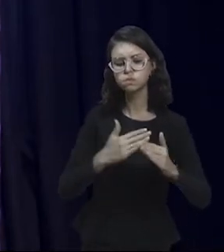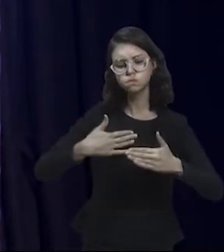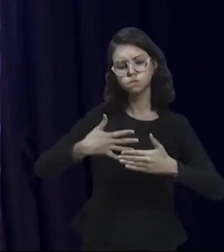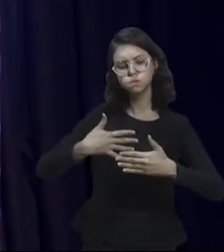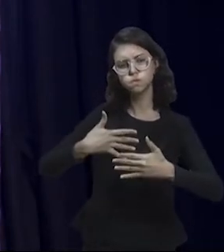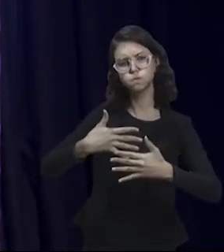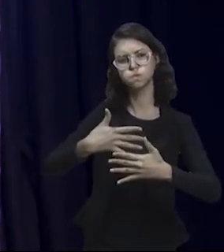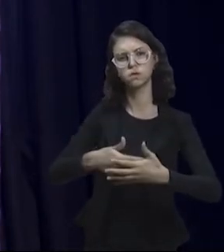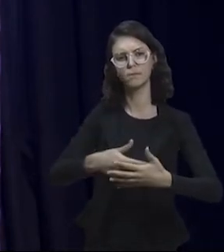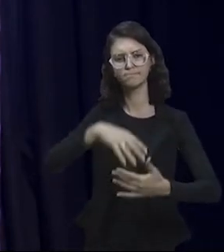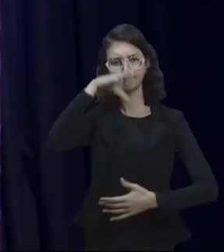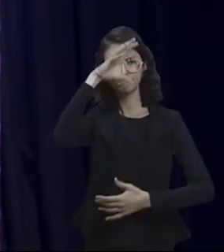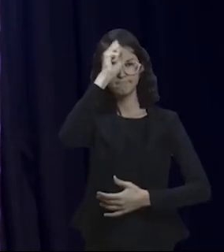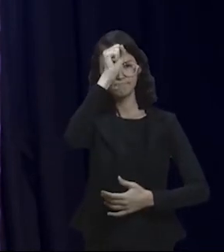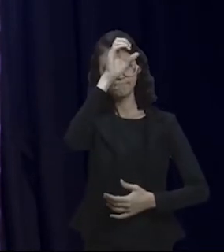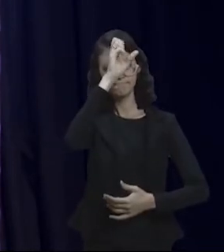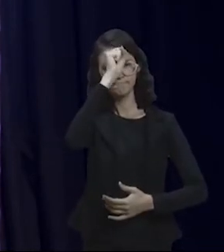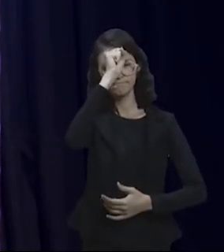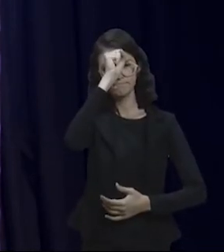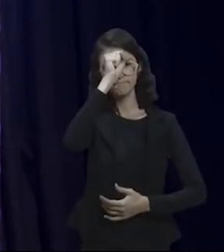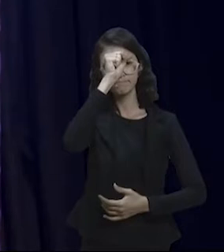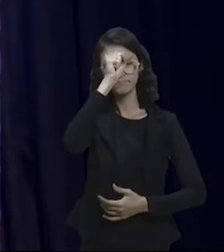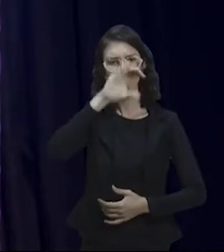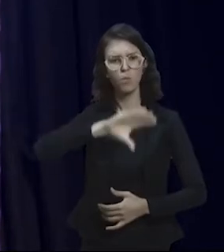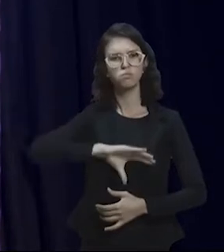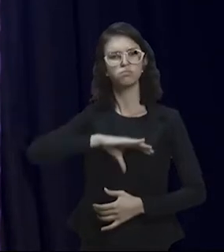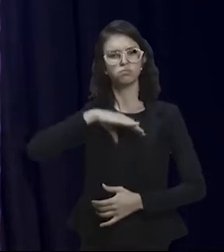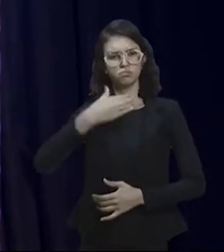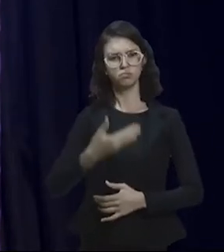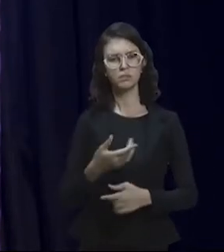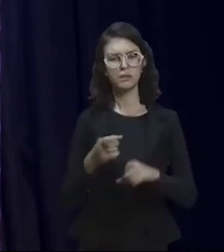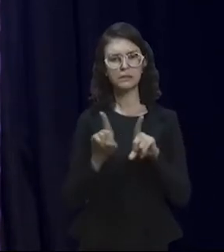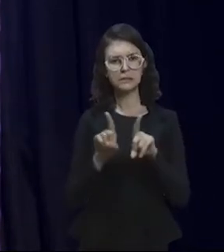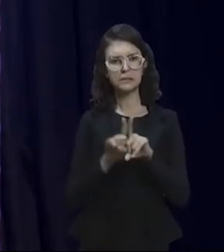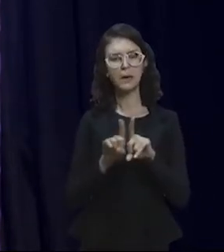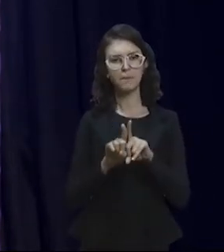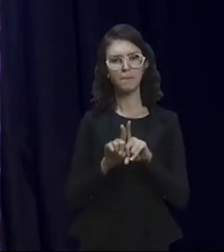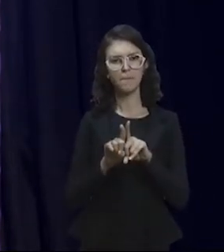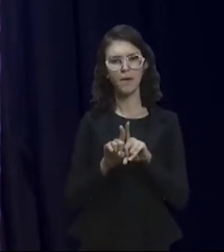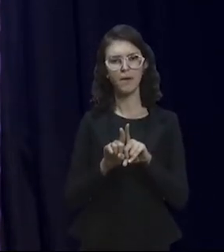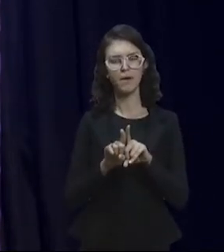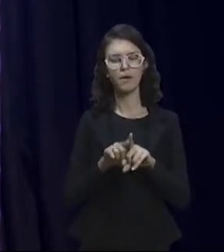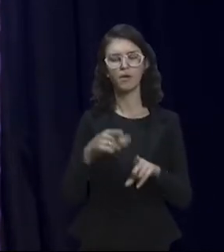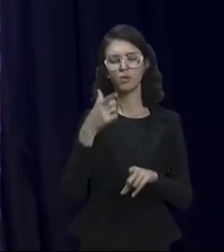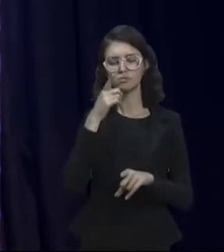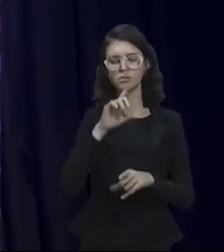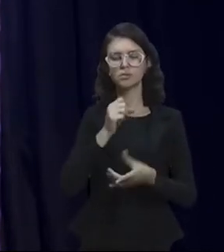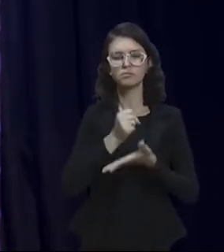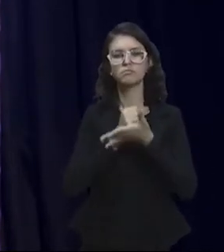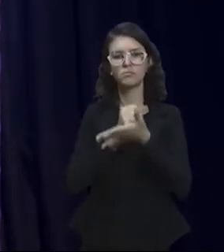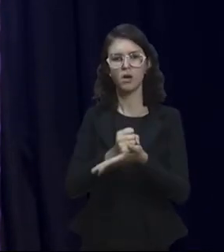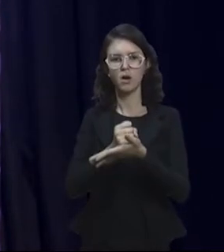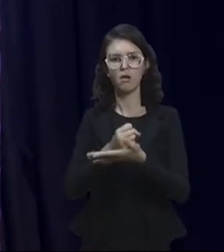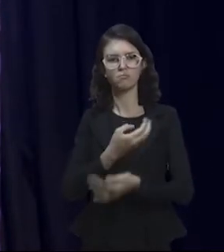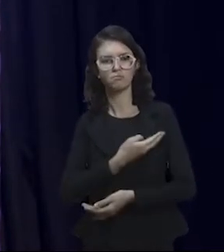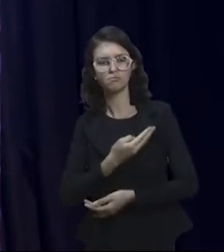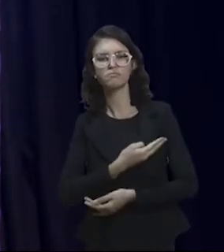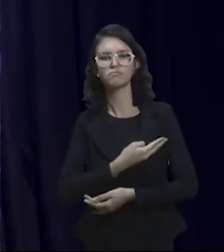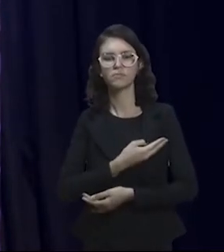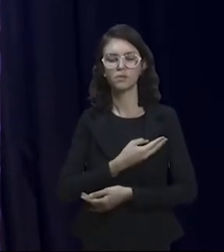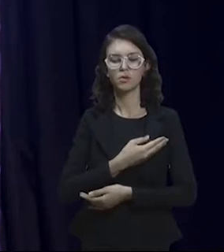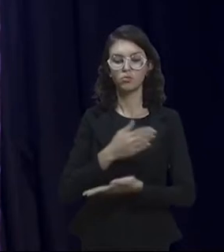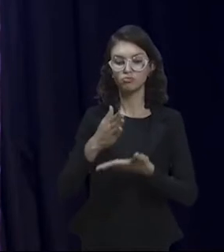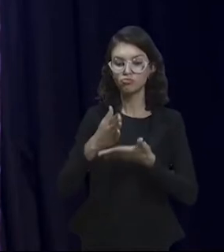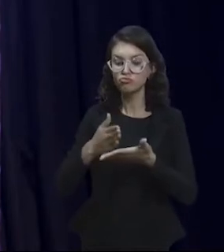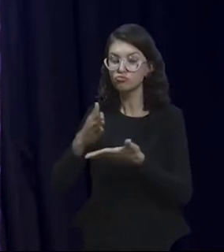de aprendizado, de confiança e de tolerância com meus colegas deputados e deputadas com quem eu divido esse